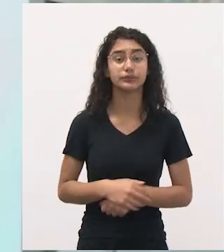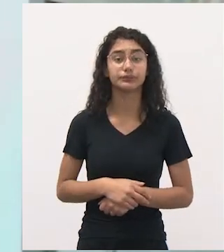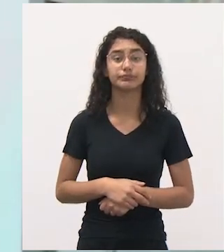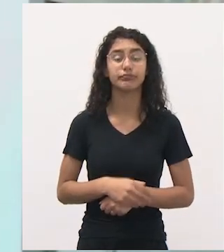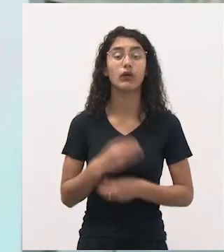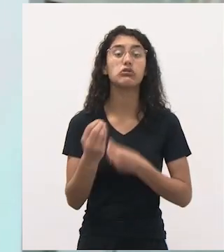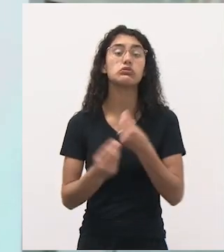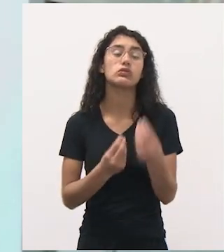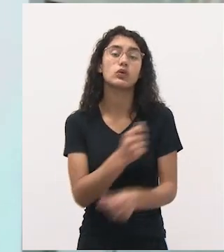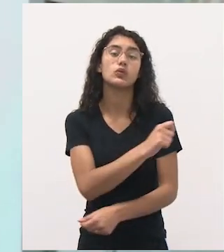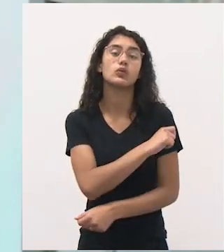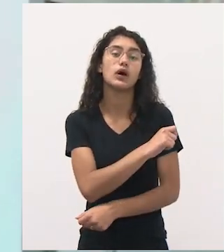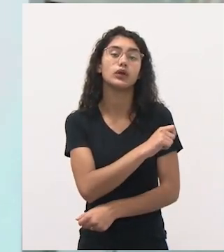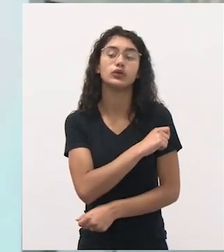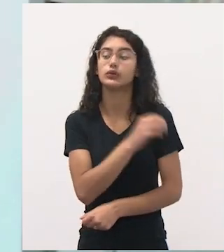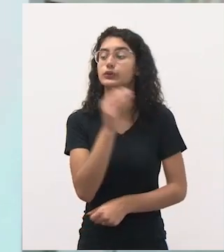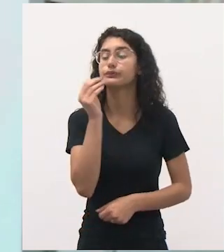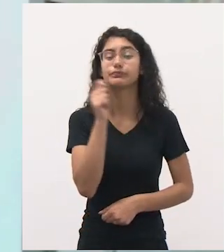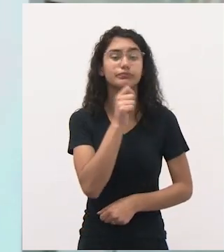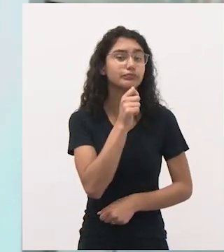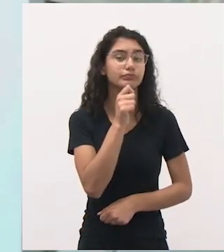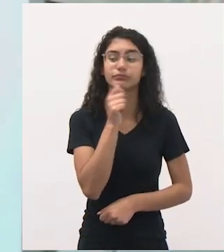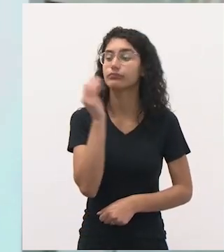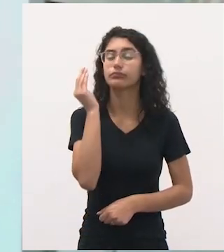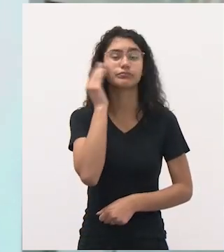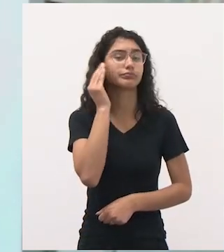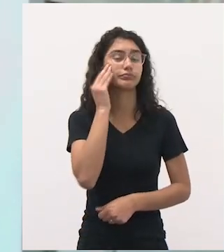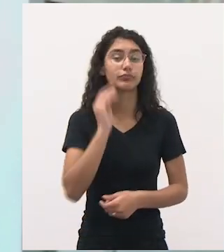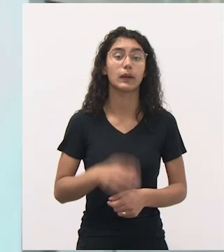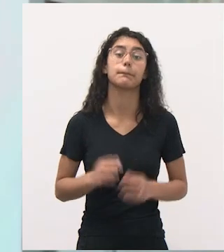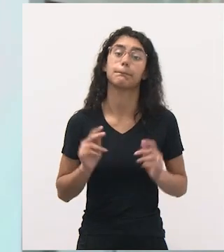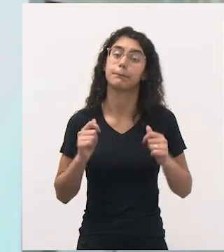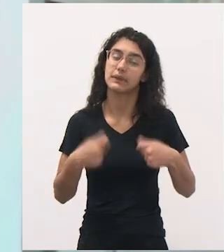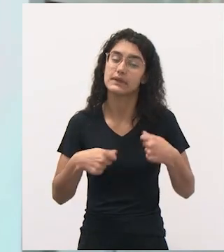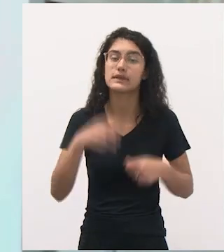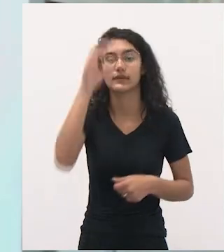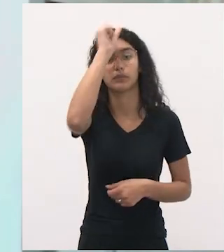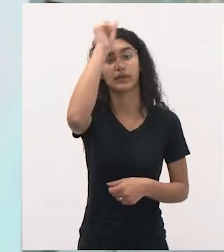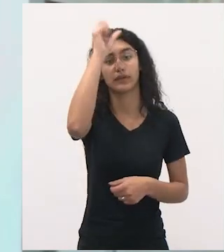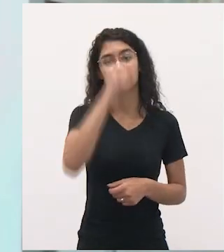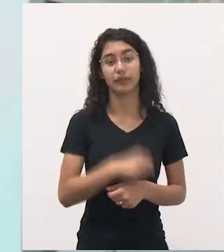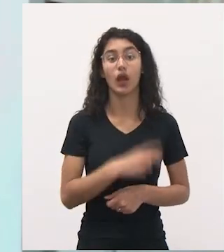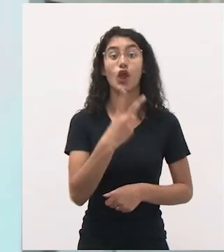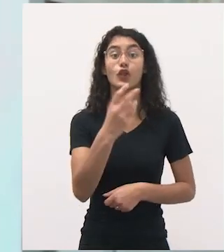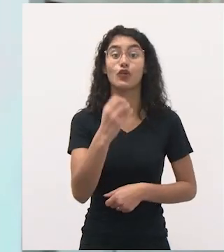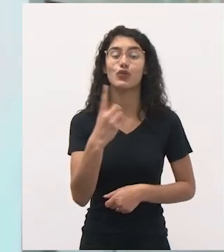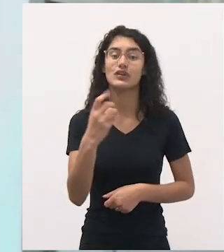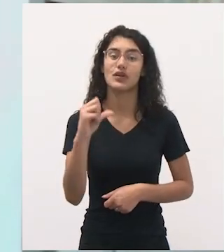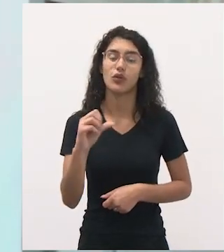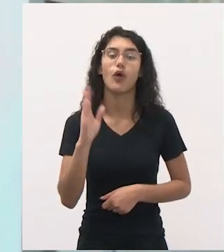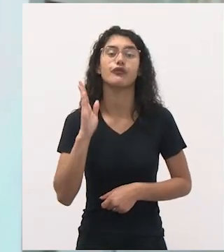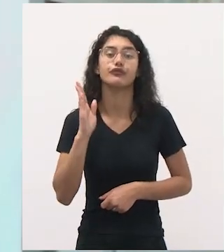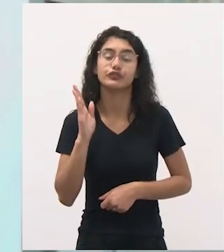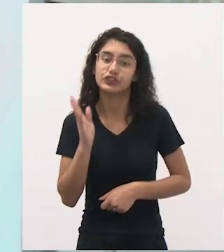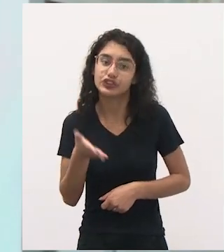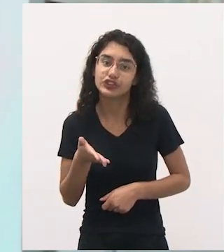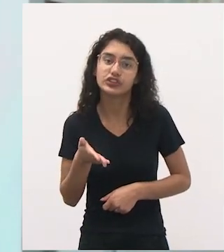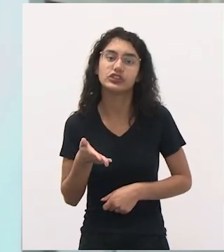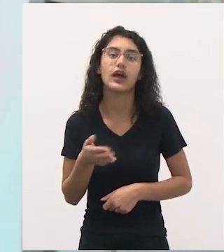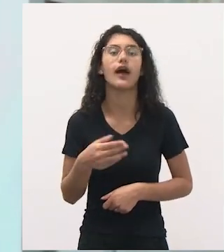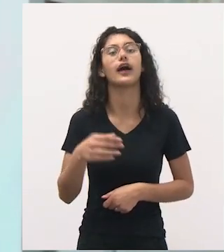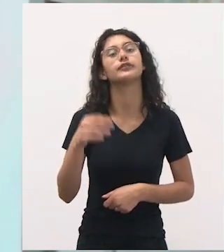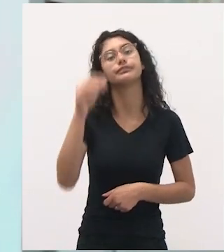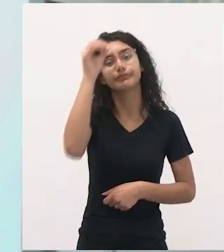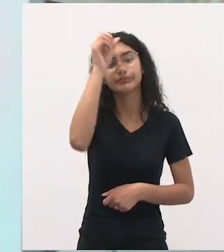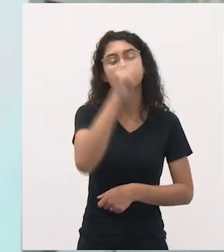ainda não sabem e precisam aprender. Lá em 2019, já me dizia o que os alunos não sabiam e que precisam aprender.